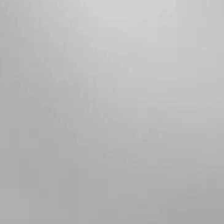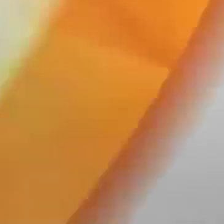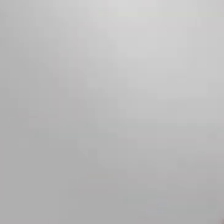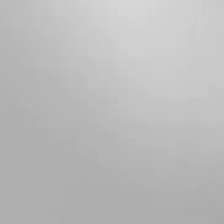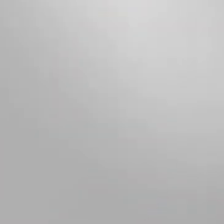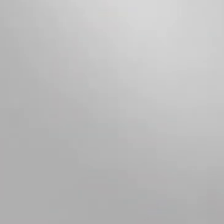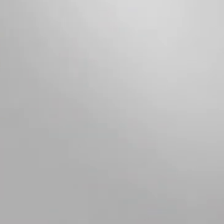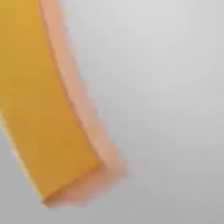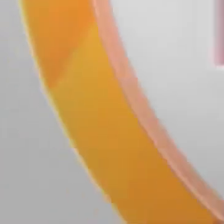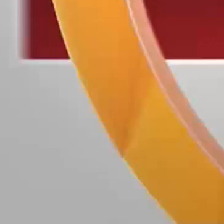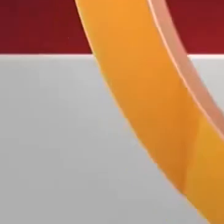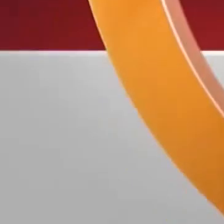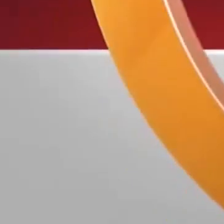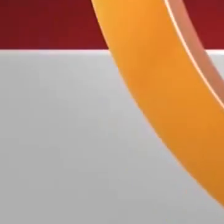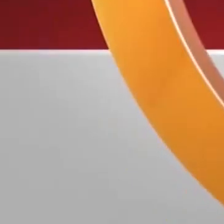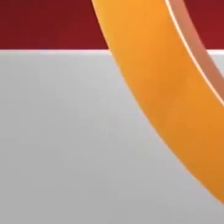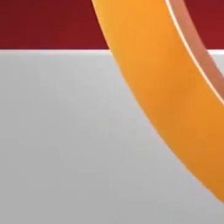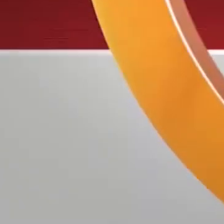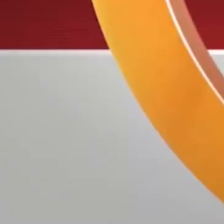Obrigado.